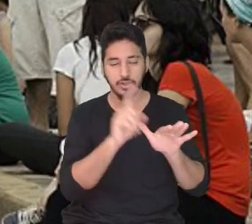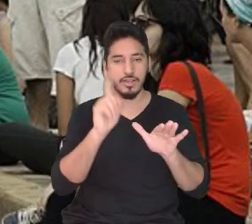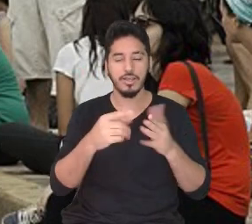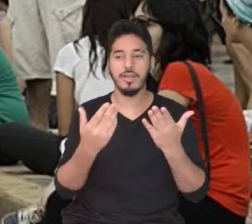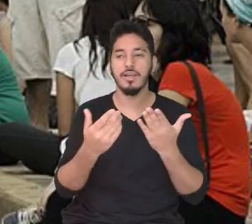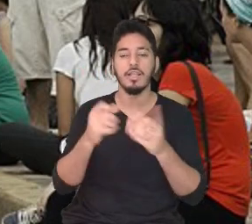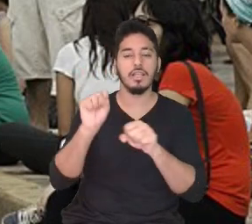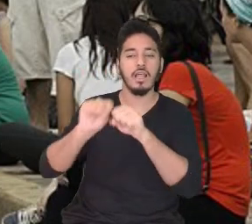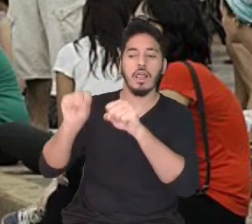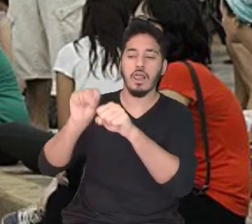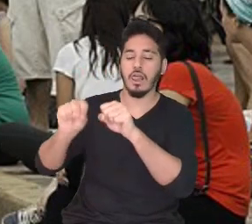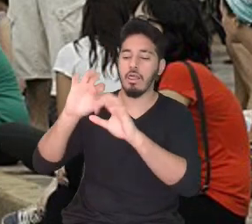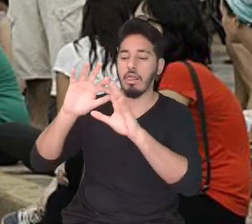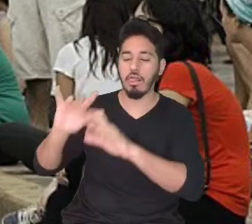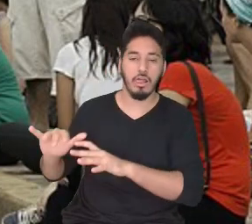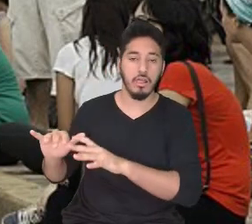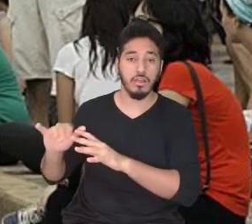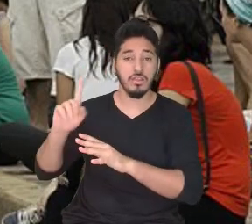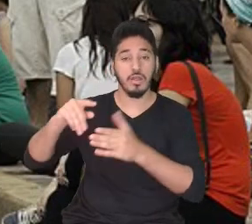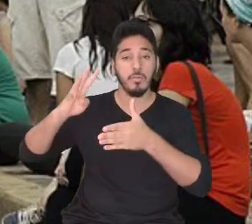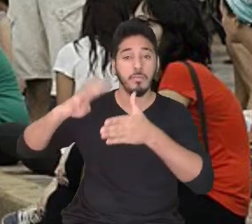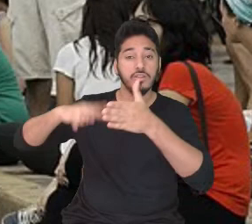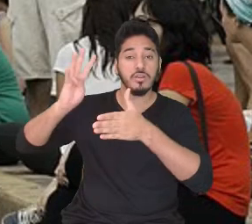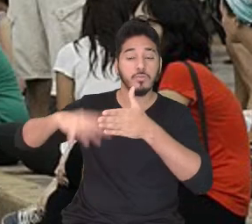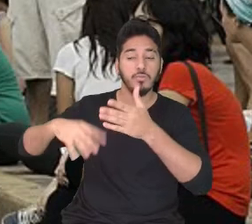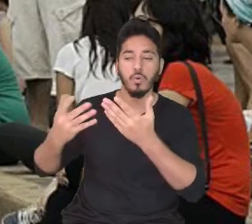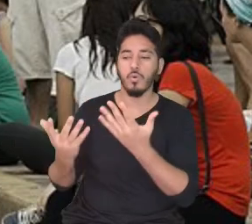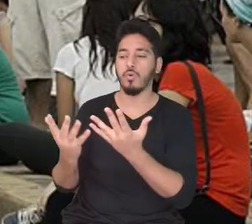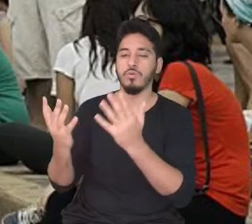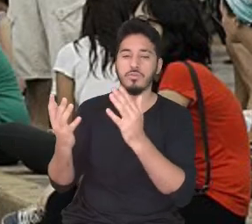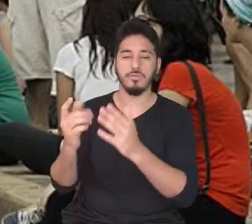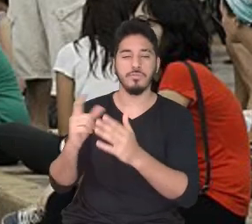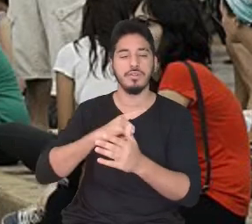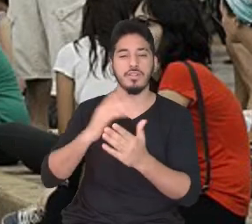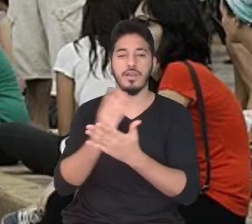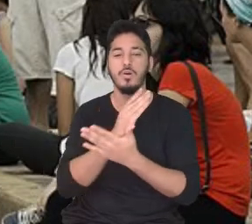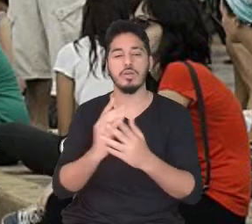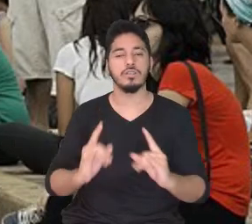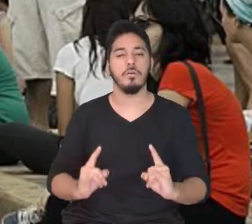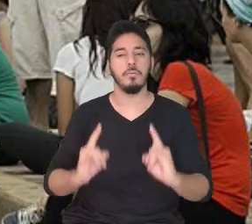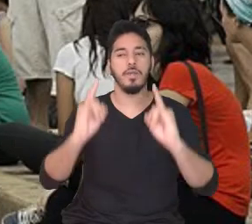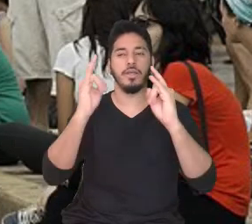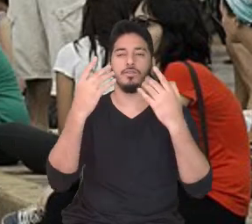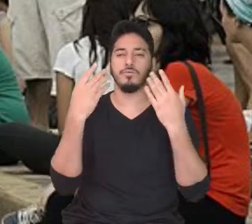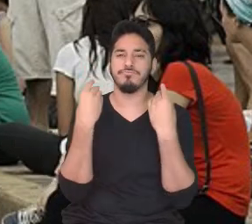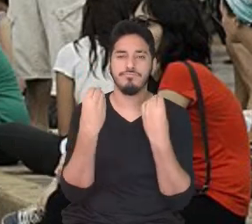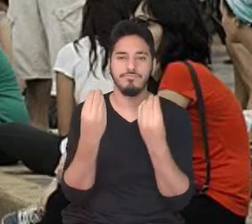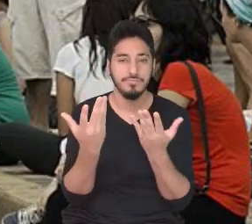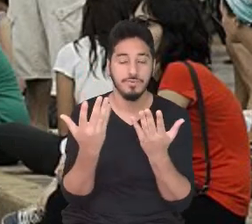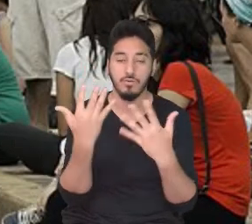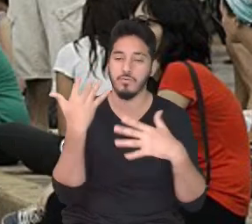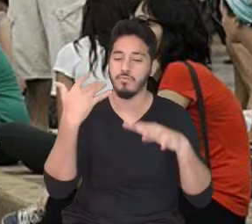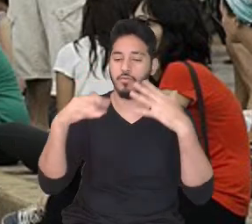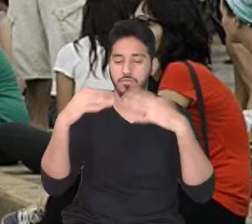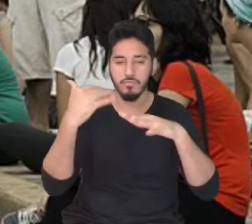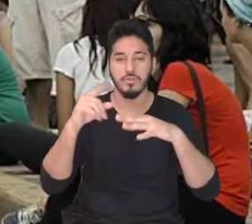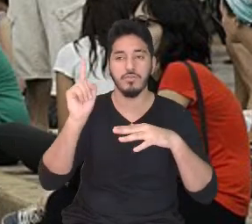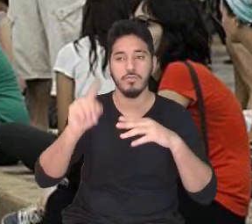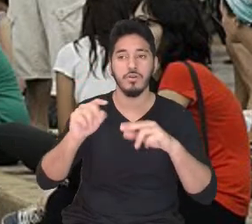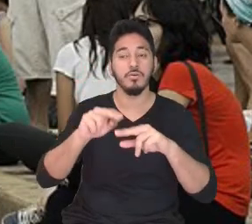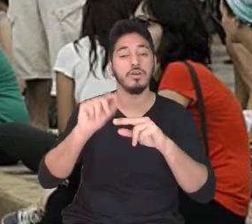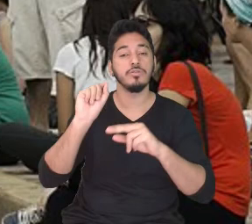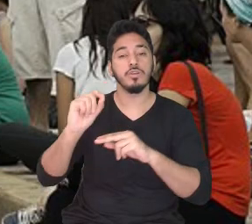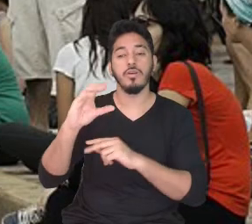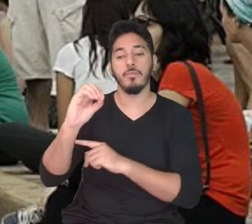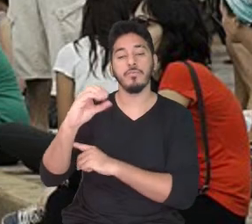parte que era a parte de patrimônio para se erguer alguns arranha-céus. Então, esse movimento, chamado de Ocupa